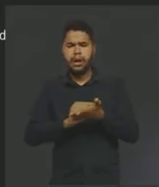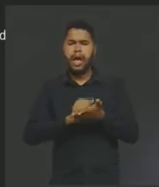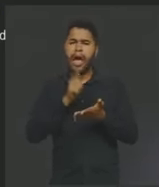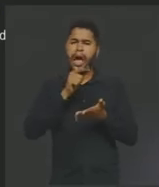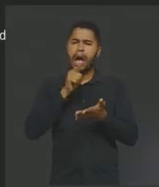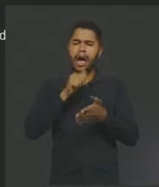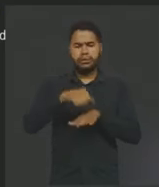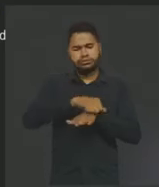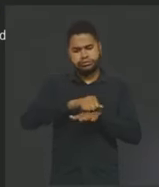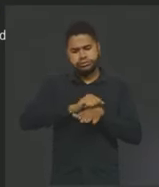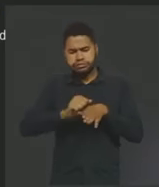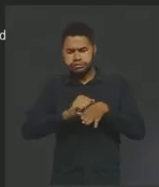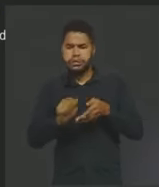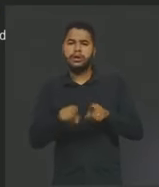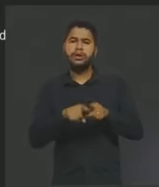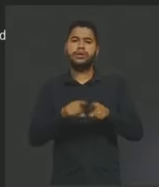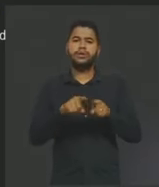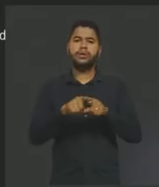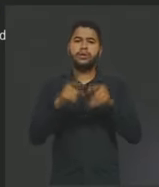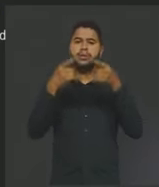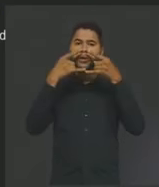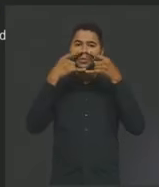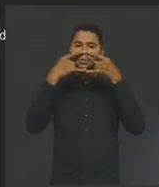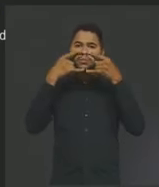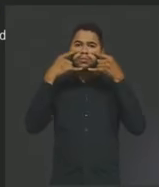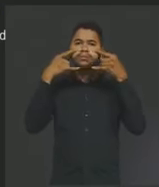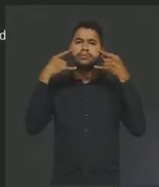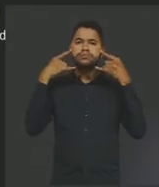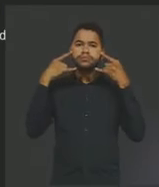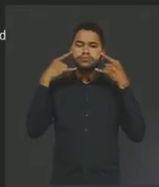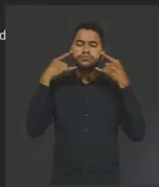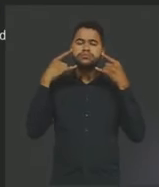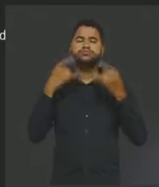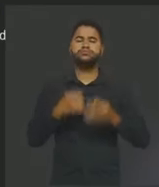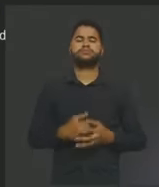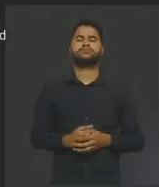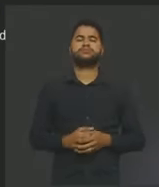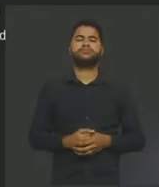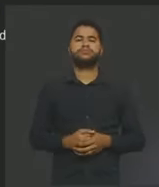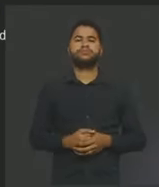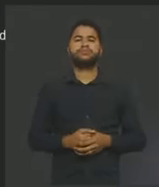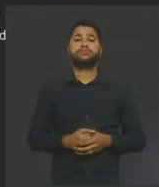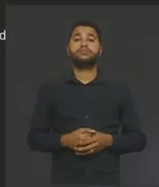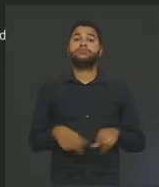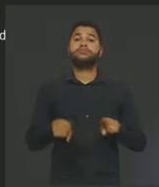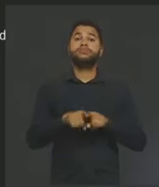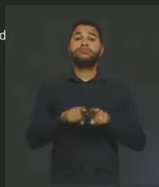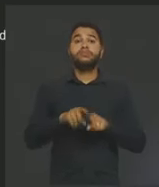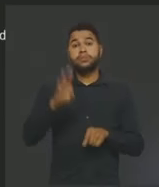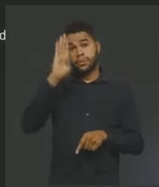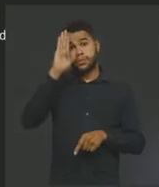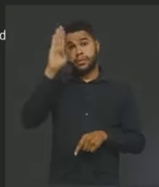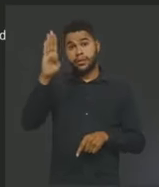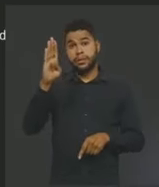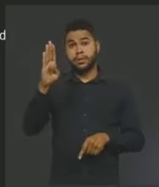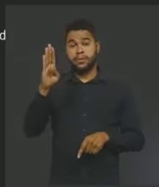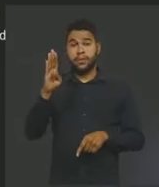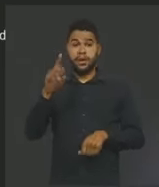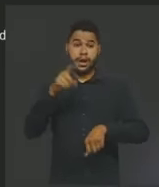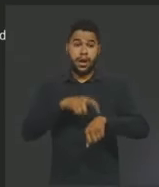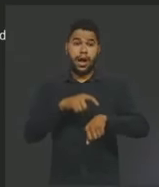cubra sua boca, né, no caso sua face, e principalmente com os braços na hora que